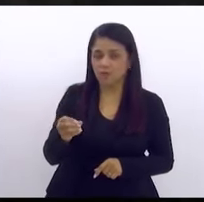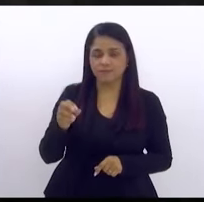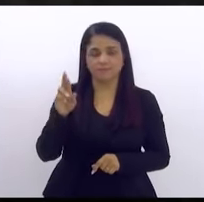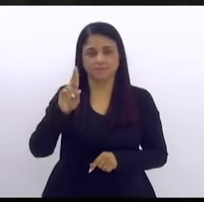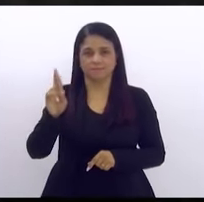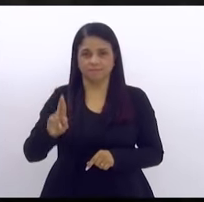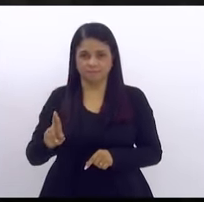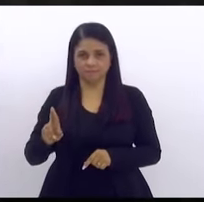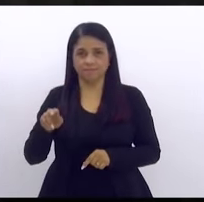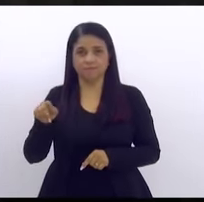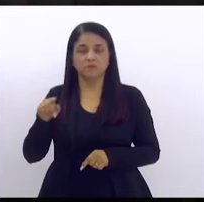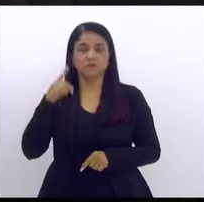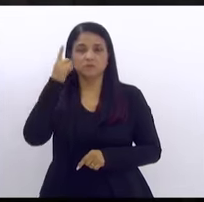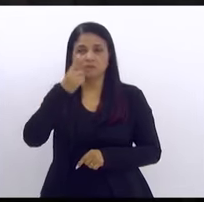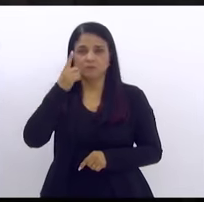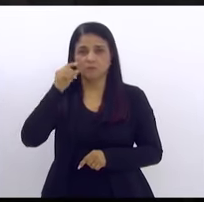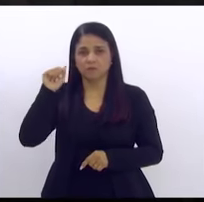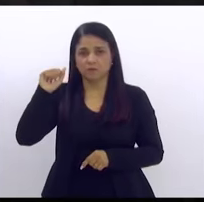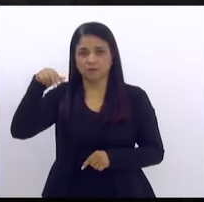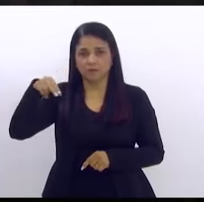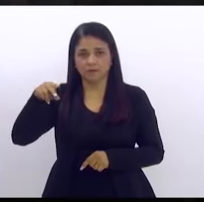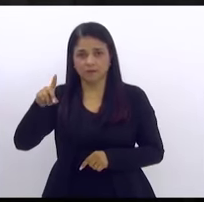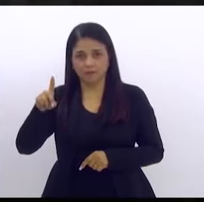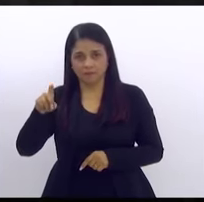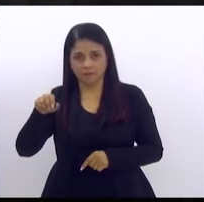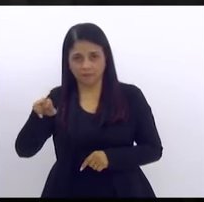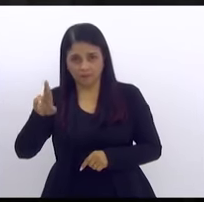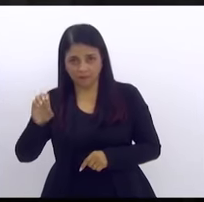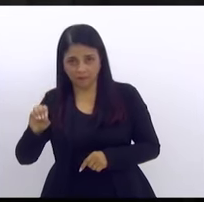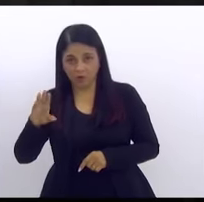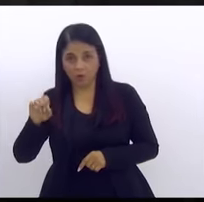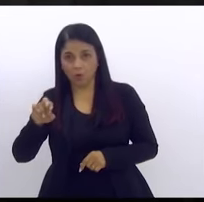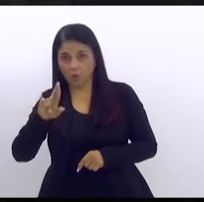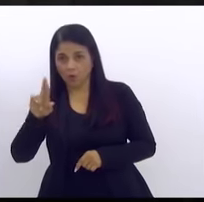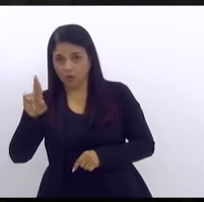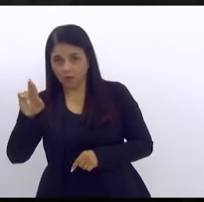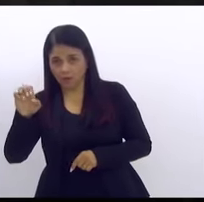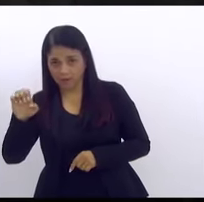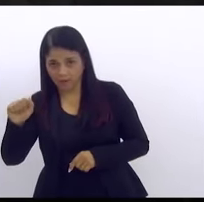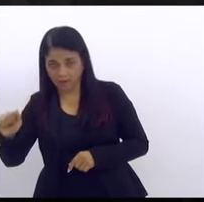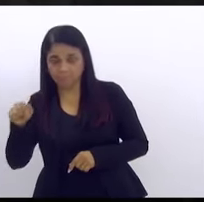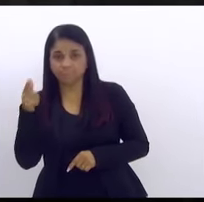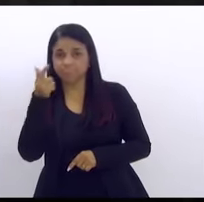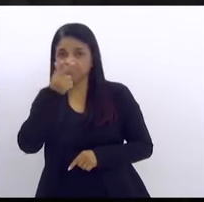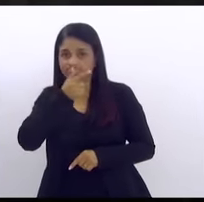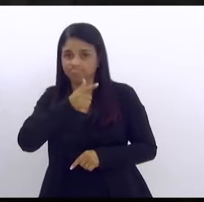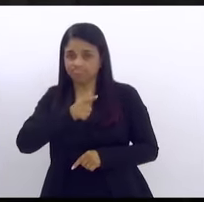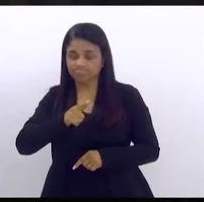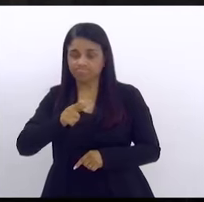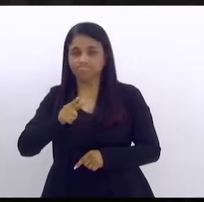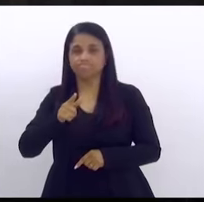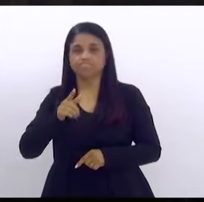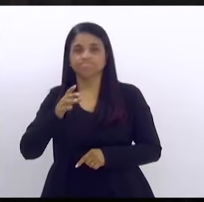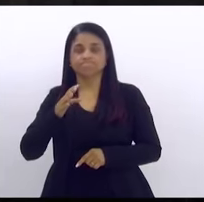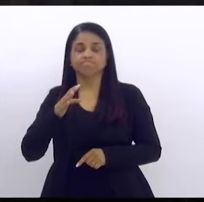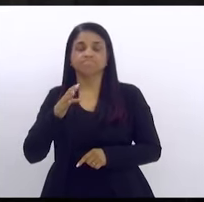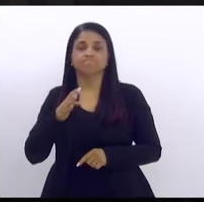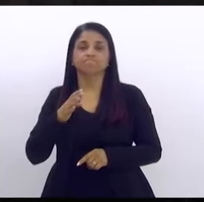o deputado André Correia conseguiu resistir às tentações